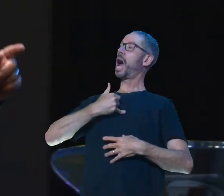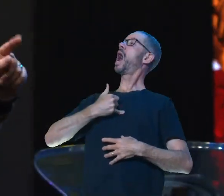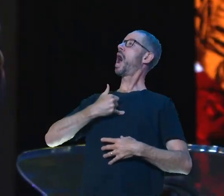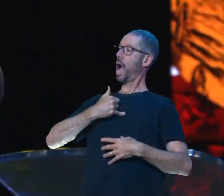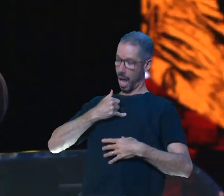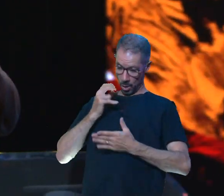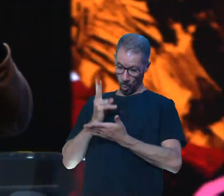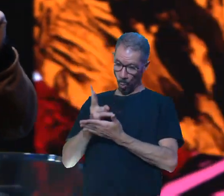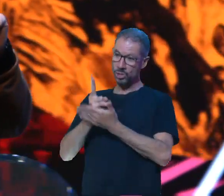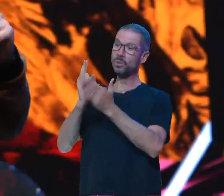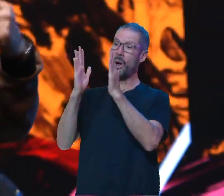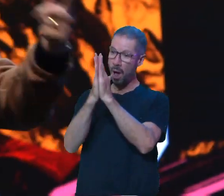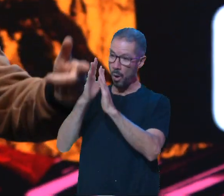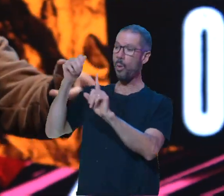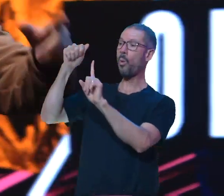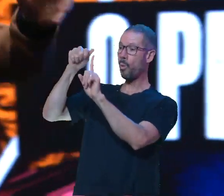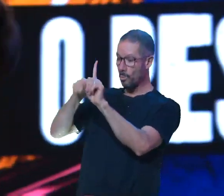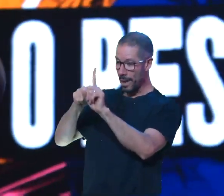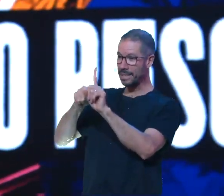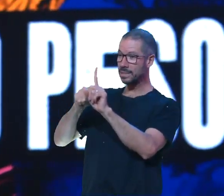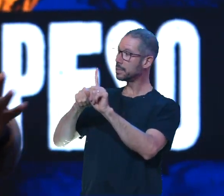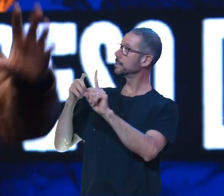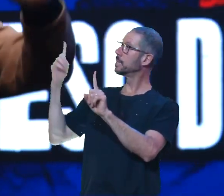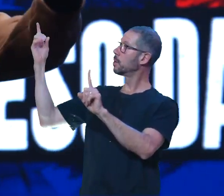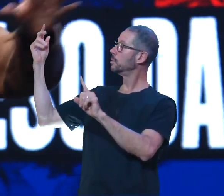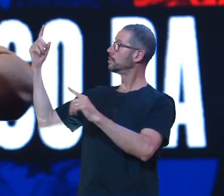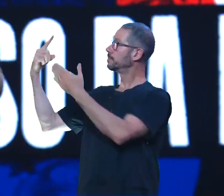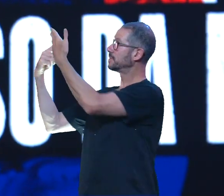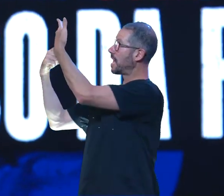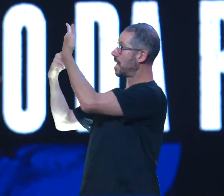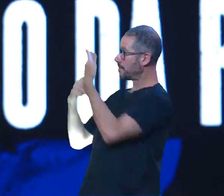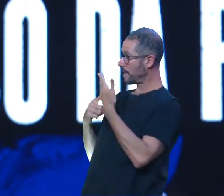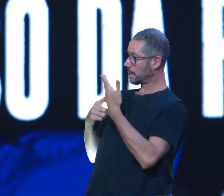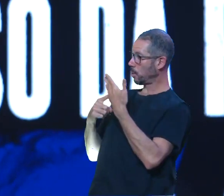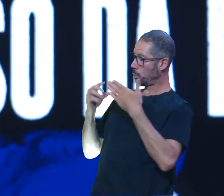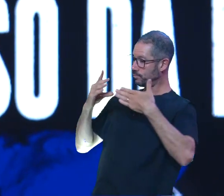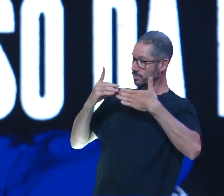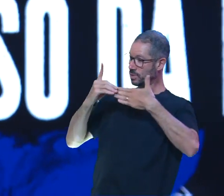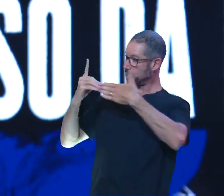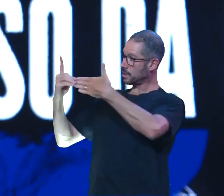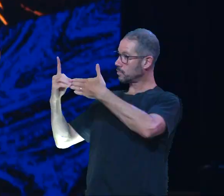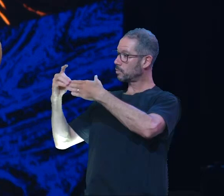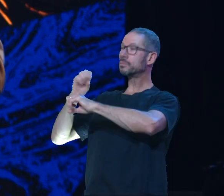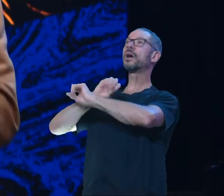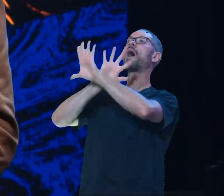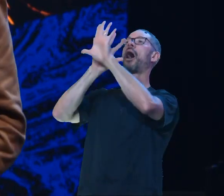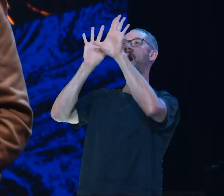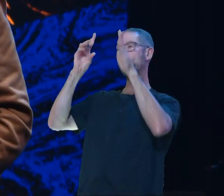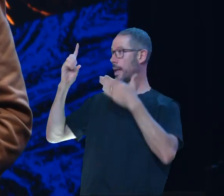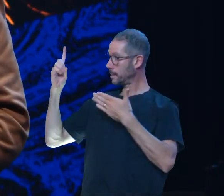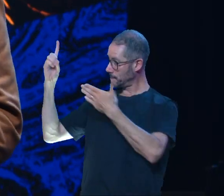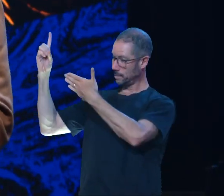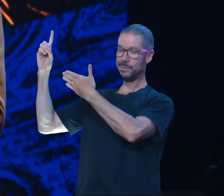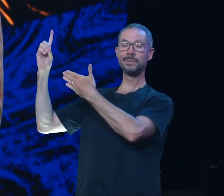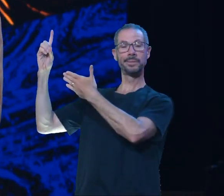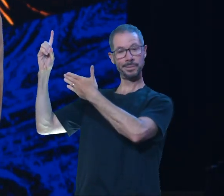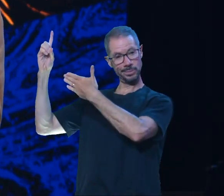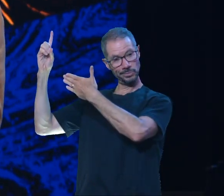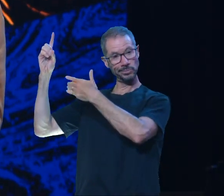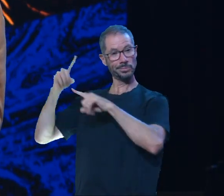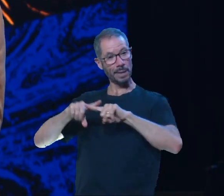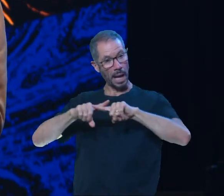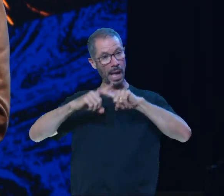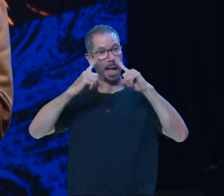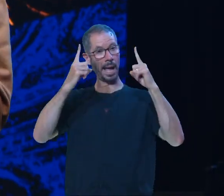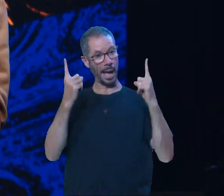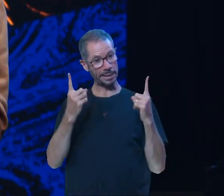continuarmos orando por um mês. E nesse mês Deus ia se revelar e se revelou e deu direções e falou, glória a Deus por isso.